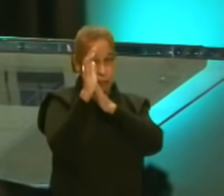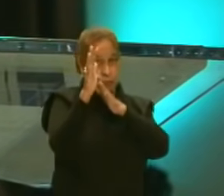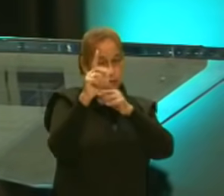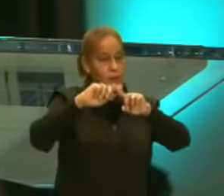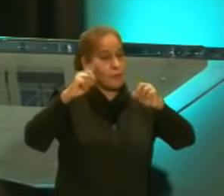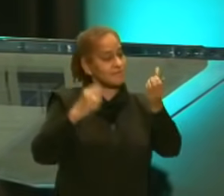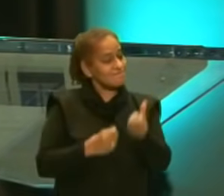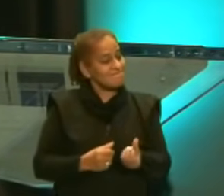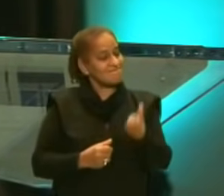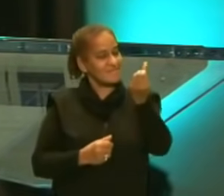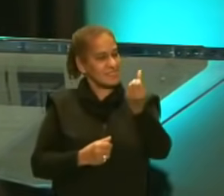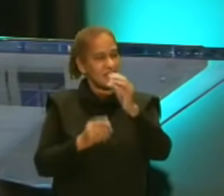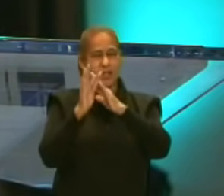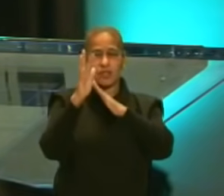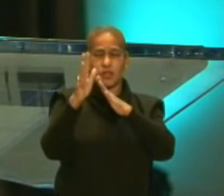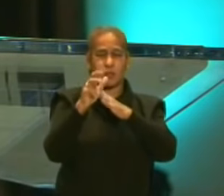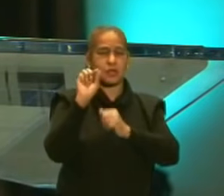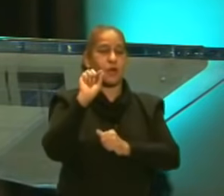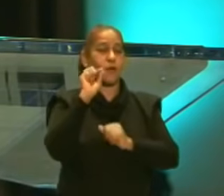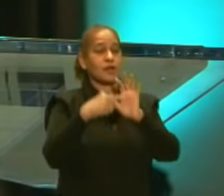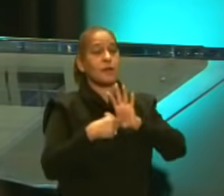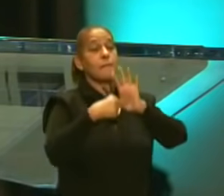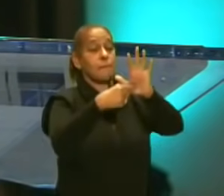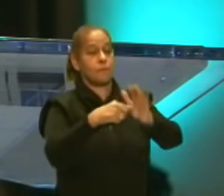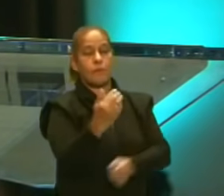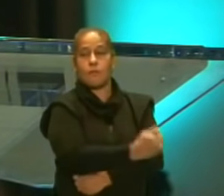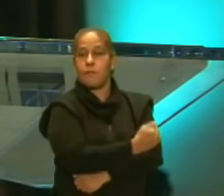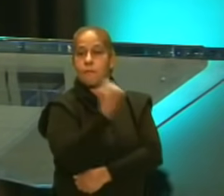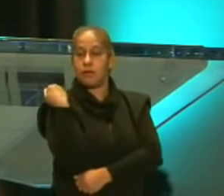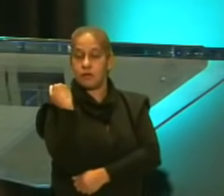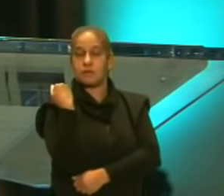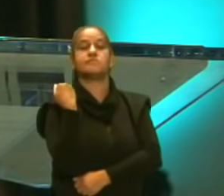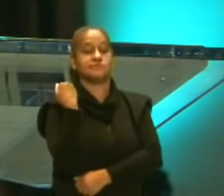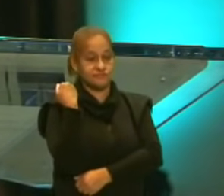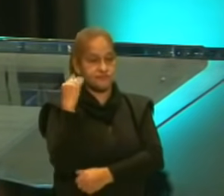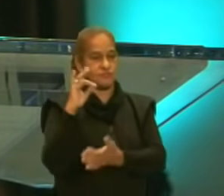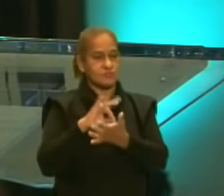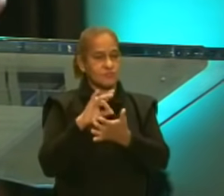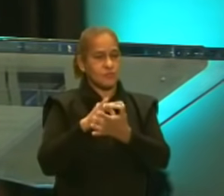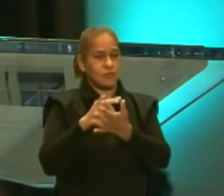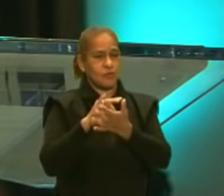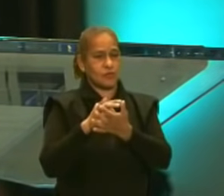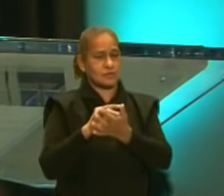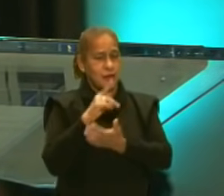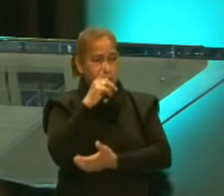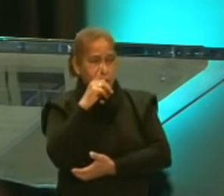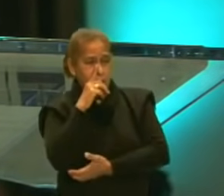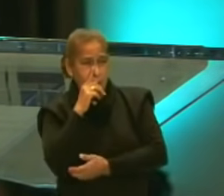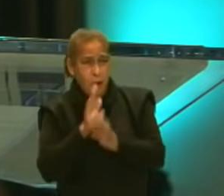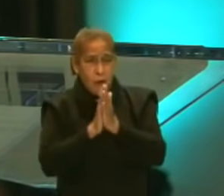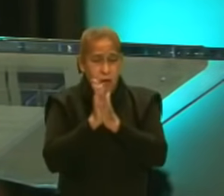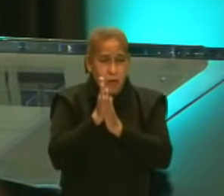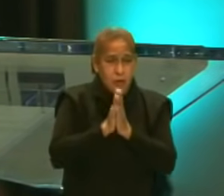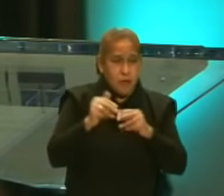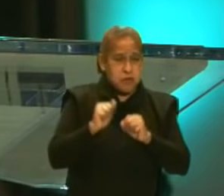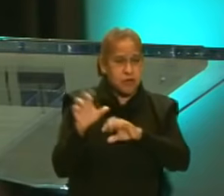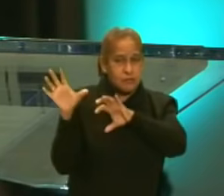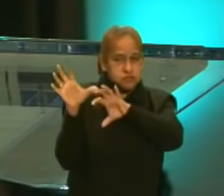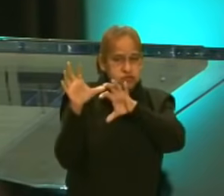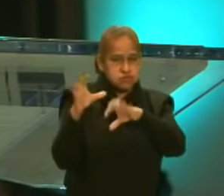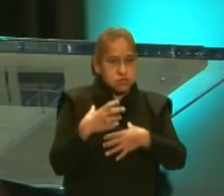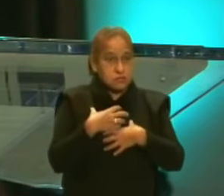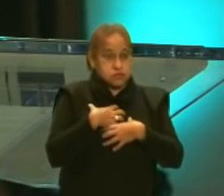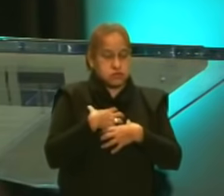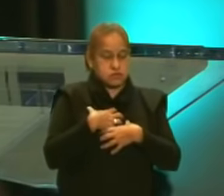agora traz morte de uma maneira incrível, impactante, de uma maneira que a gente